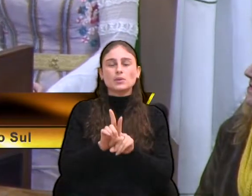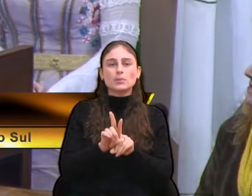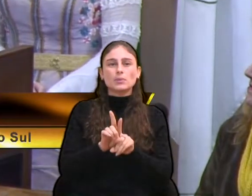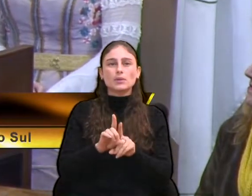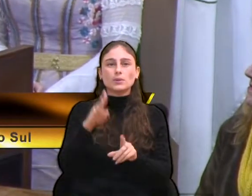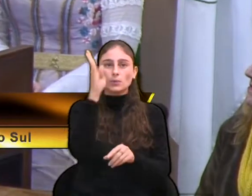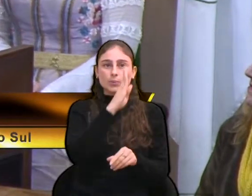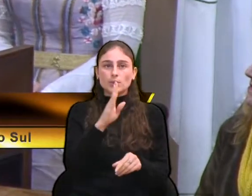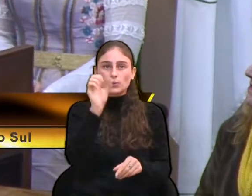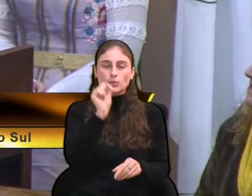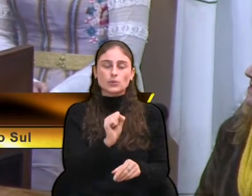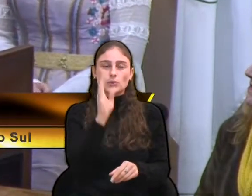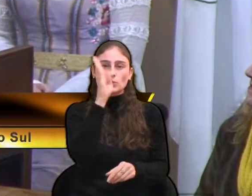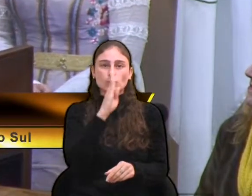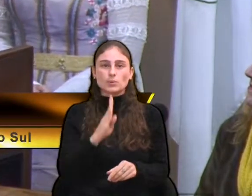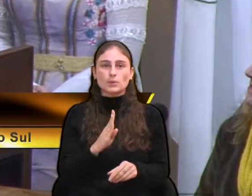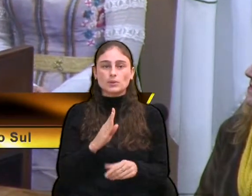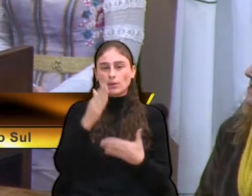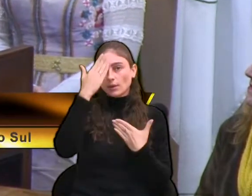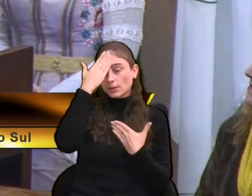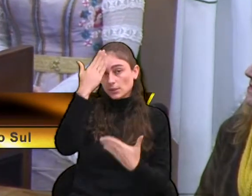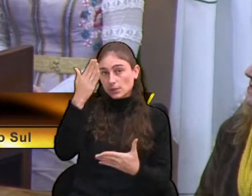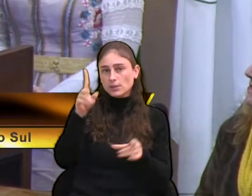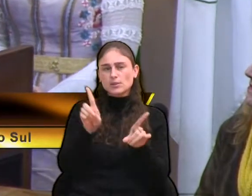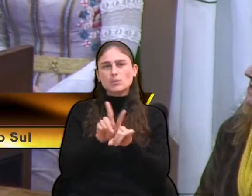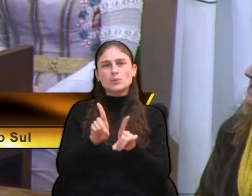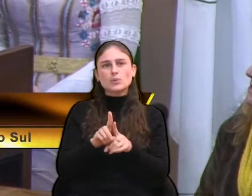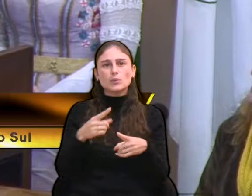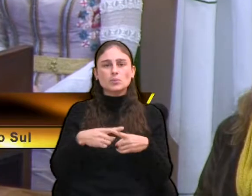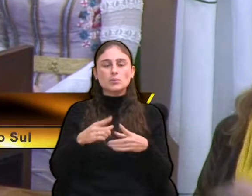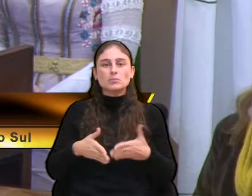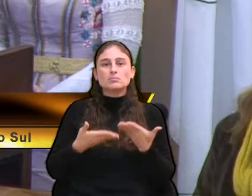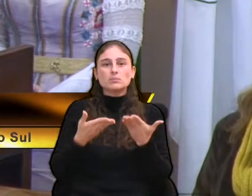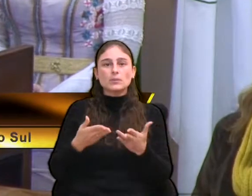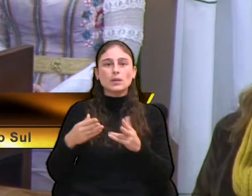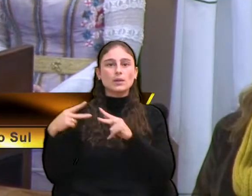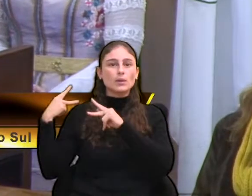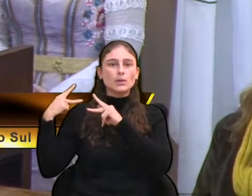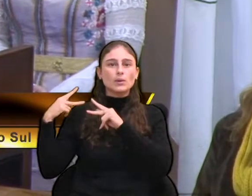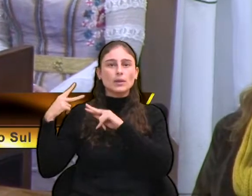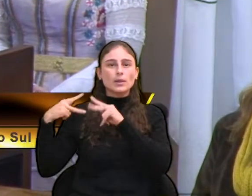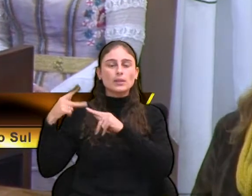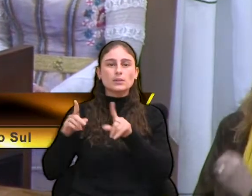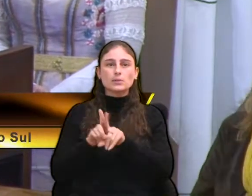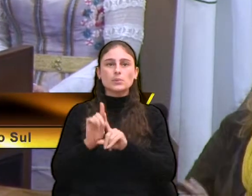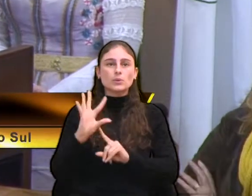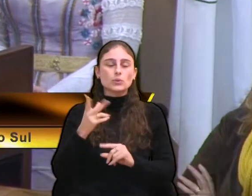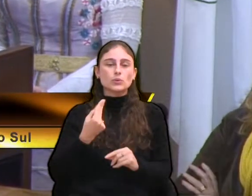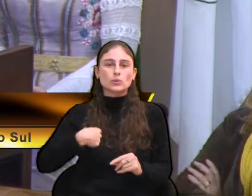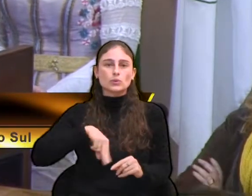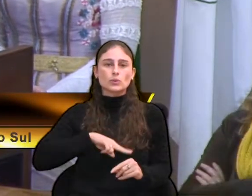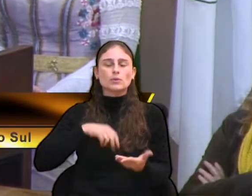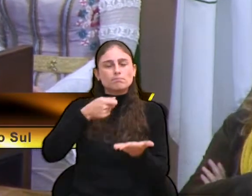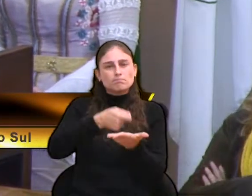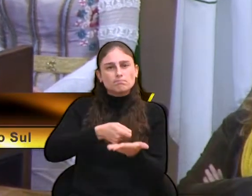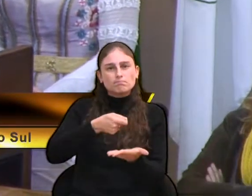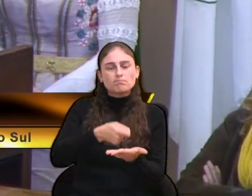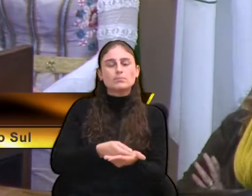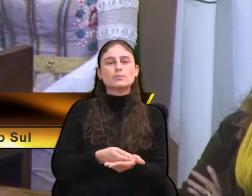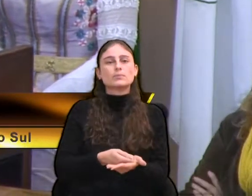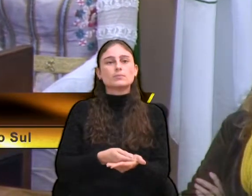Somos muito gratos a eles por ter deixado essa herança a todos nós, de luta, de